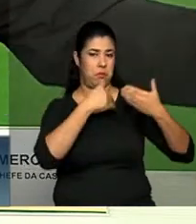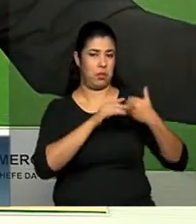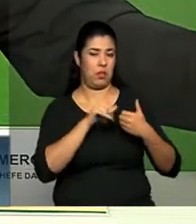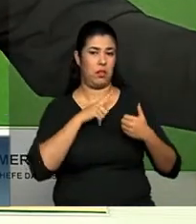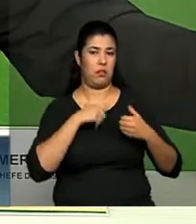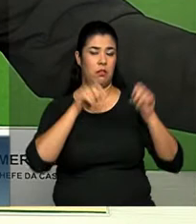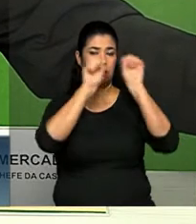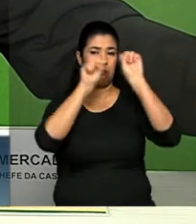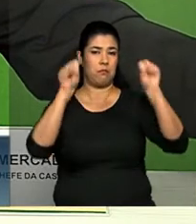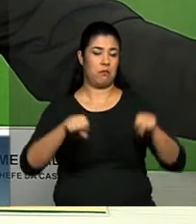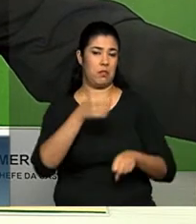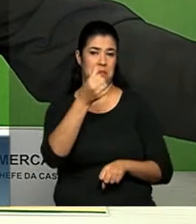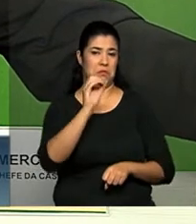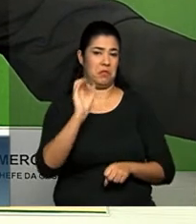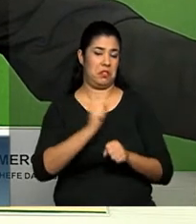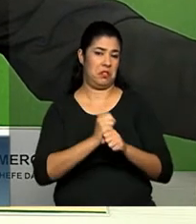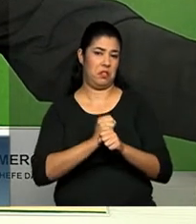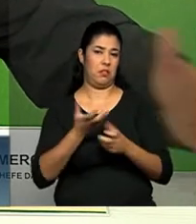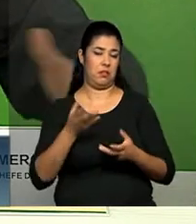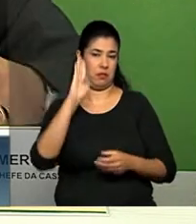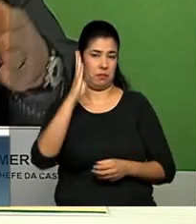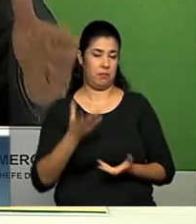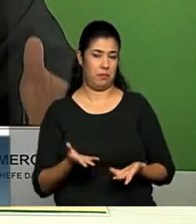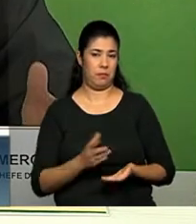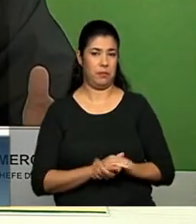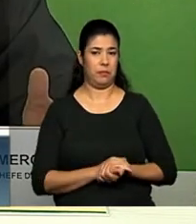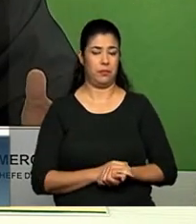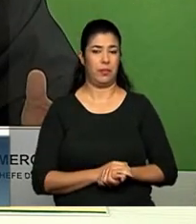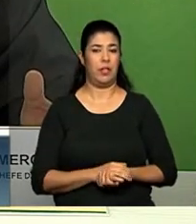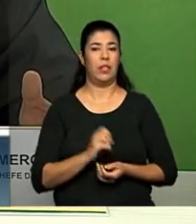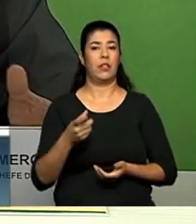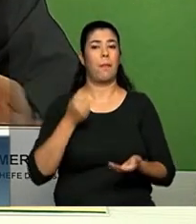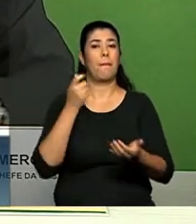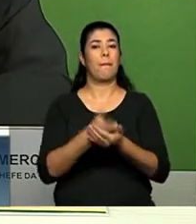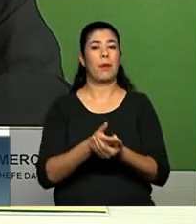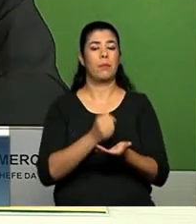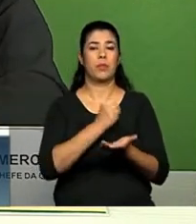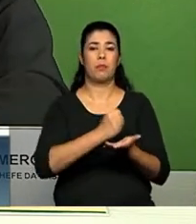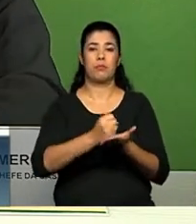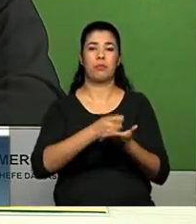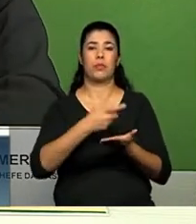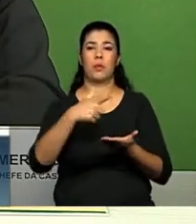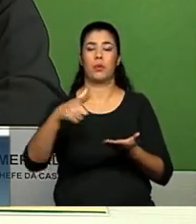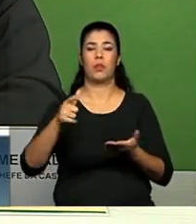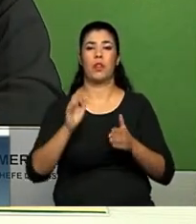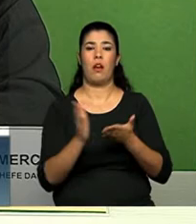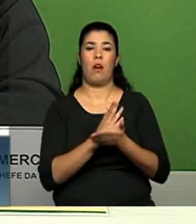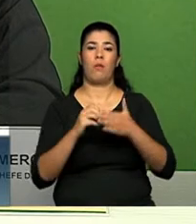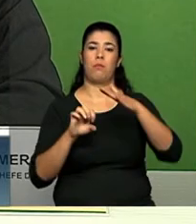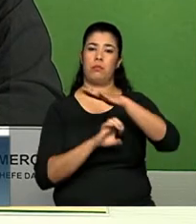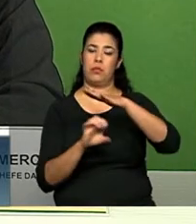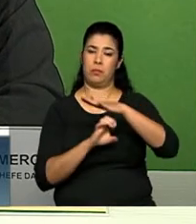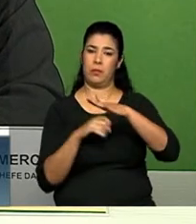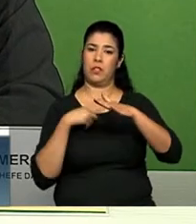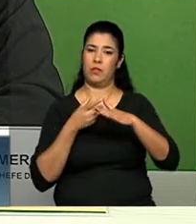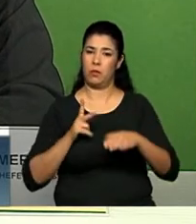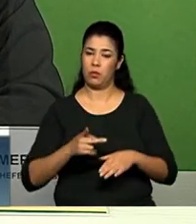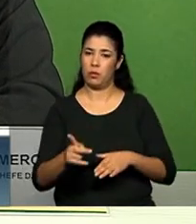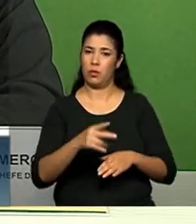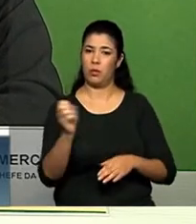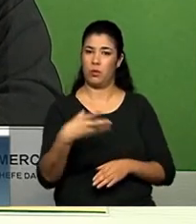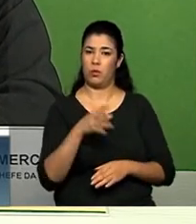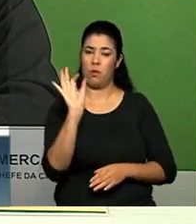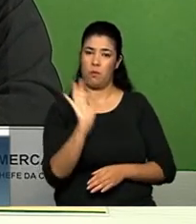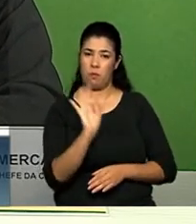existiu por 60 anos no país. Então, que é o pagamento sobre a folha de pagamento. Muitas empresas vão ficar no novo sistema com a nova